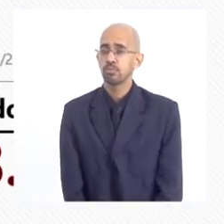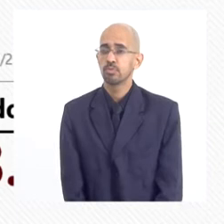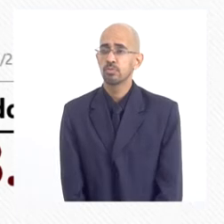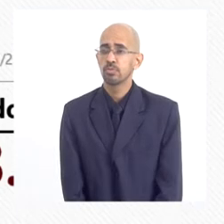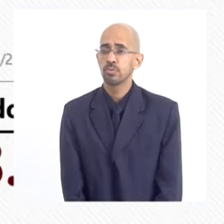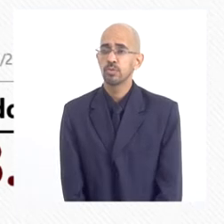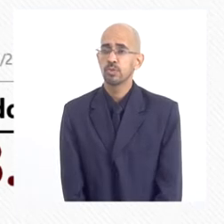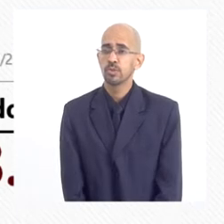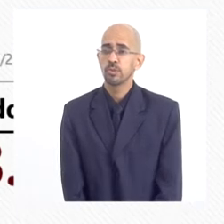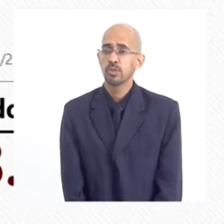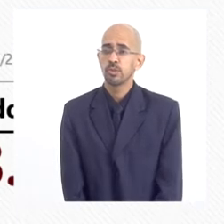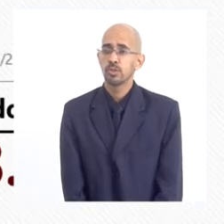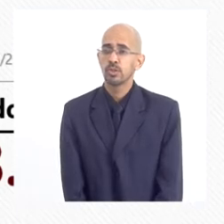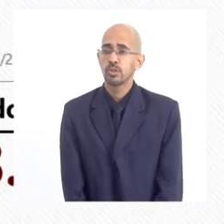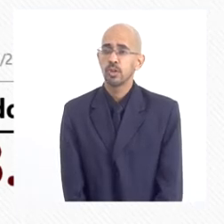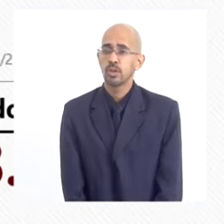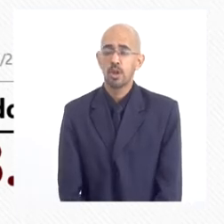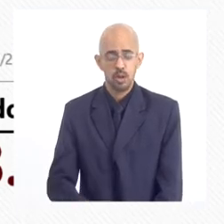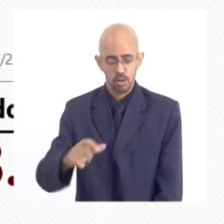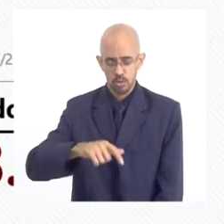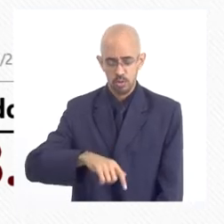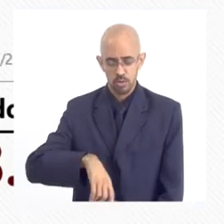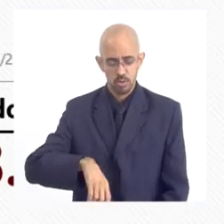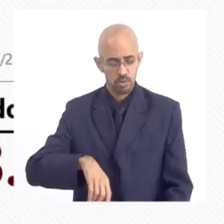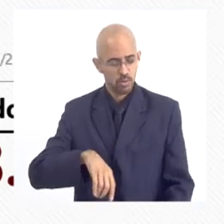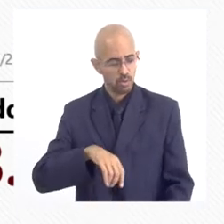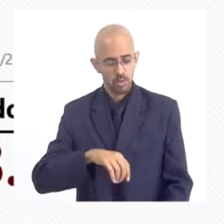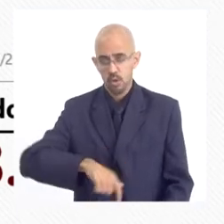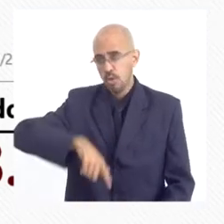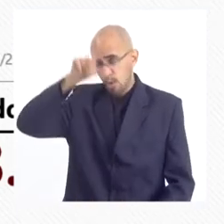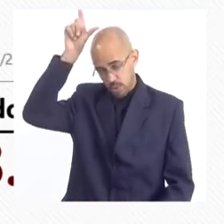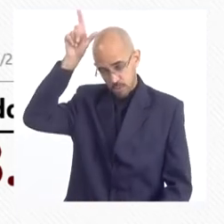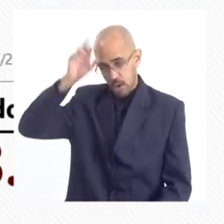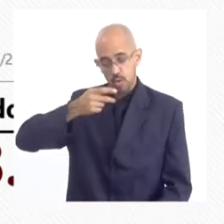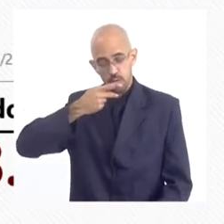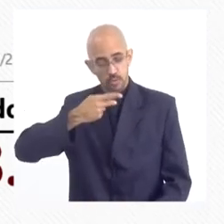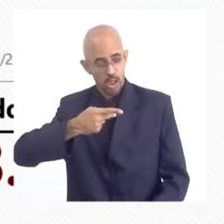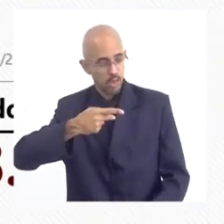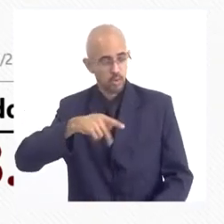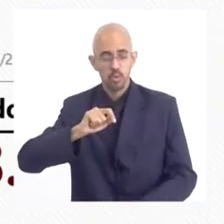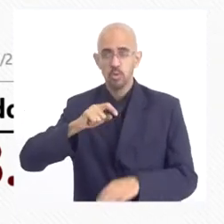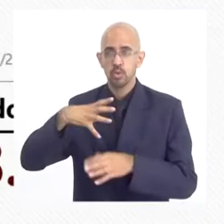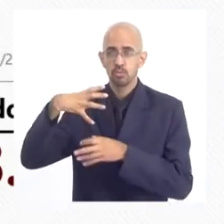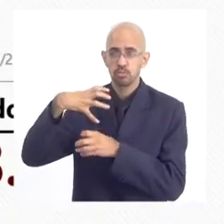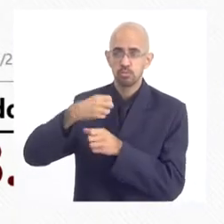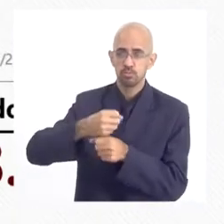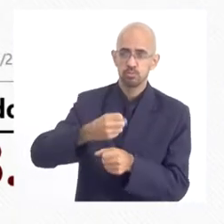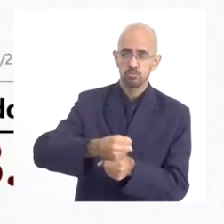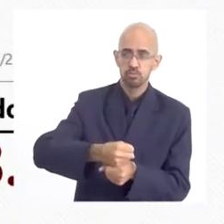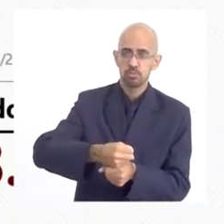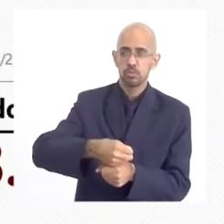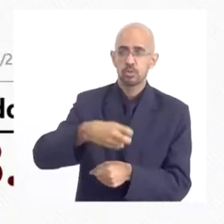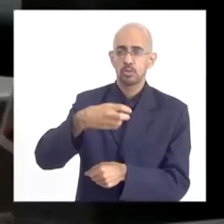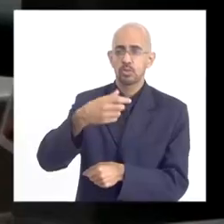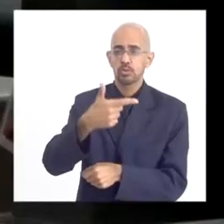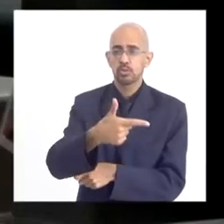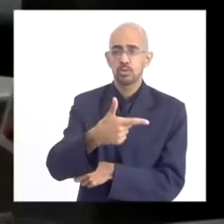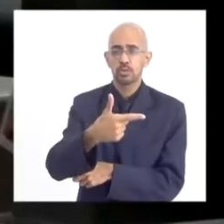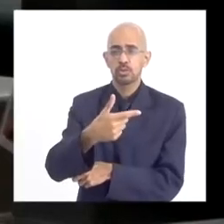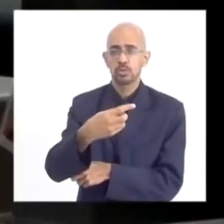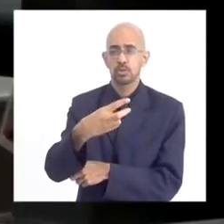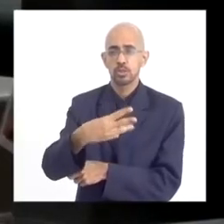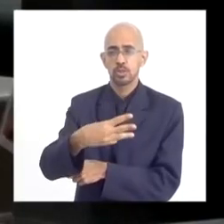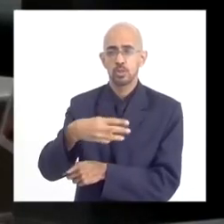Não, estou falando que... Não estou ouvindo. O ganho acumulado dá 238 mil empregos.